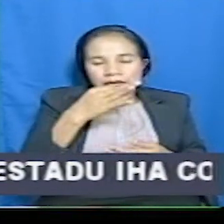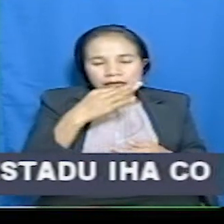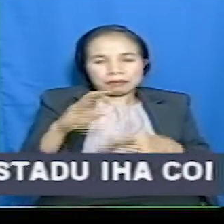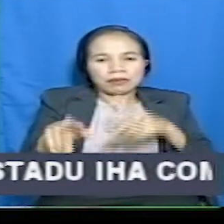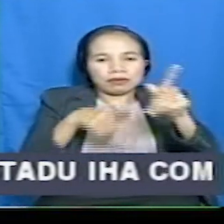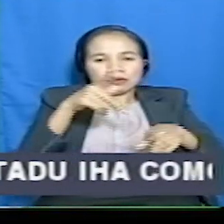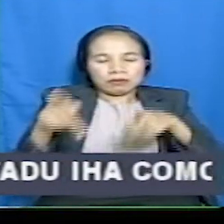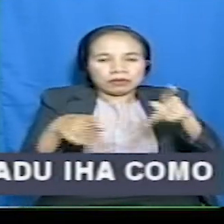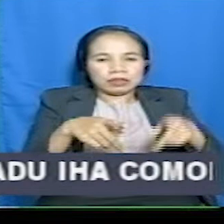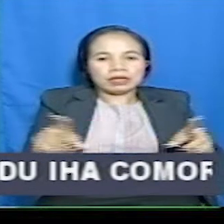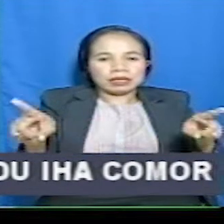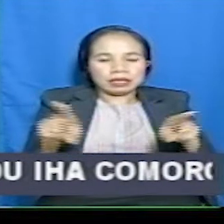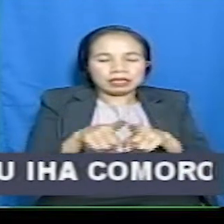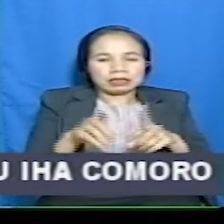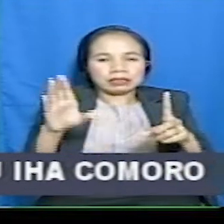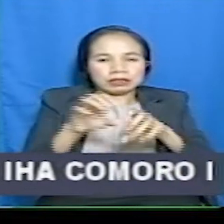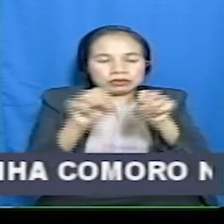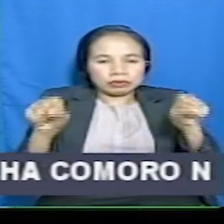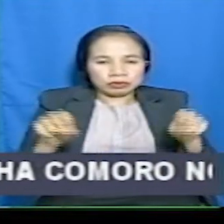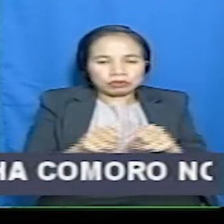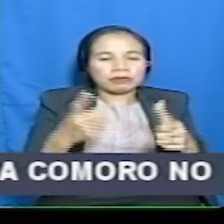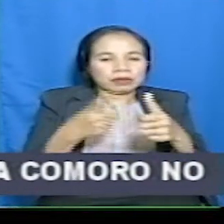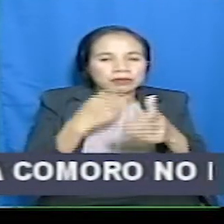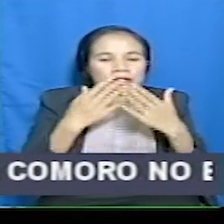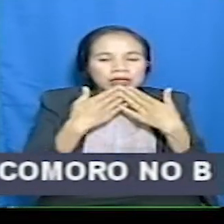comunidade, a Sessão Colômbia, a mim primeiro agradecer.